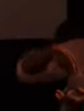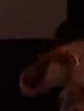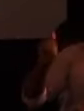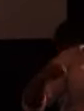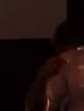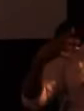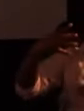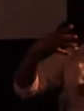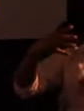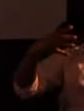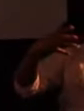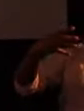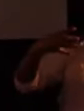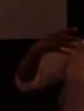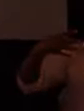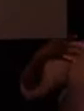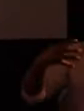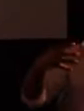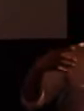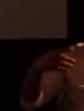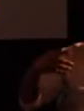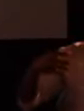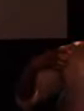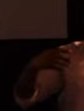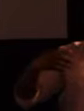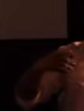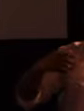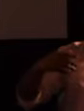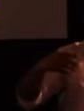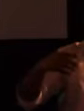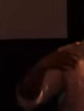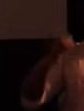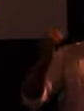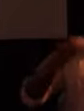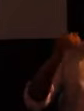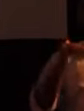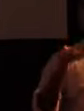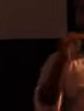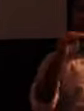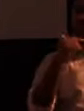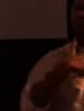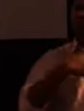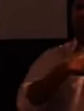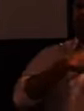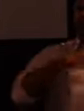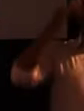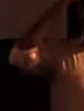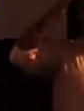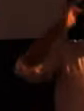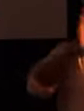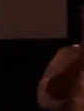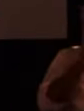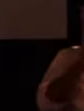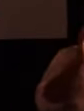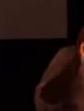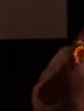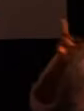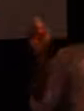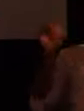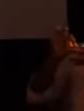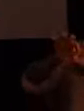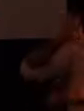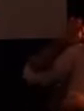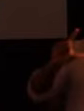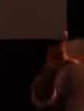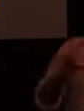5 pavimentos. Claro que isso é para dar uma noção para as pessoas desse volume construtivo, mas a regra a gente fala em metros, tá